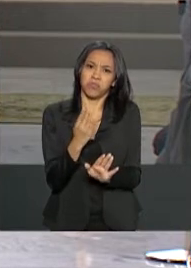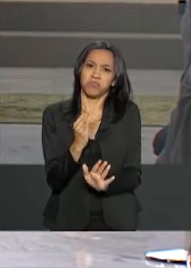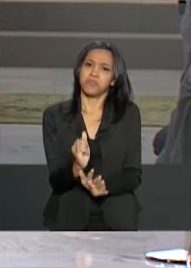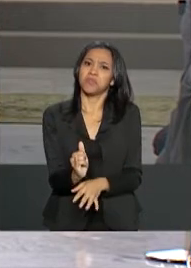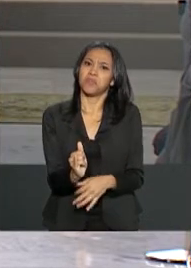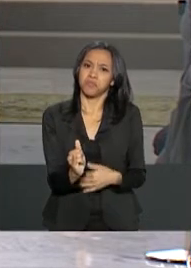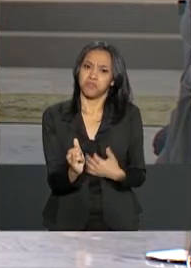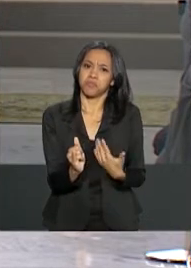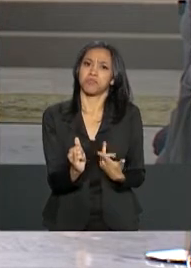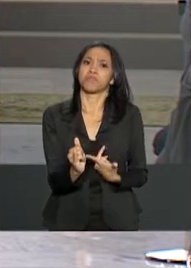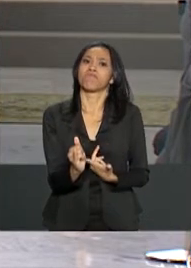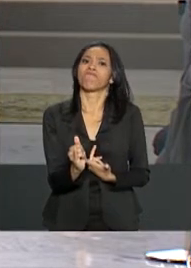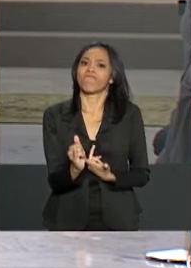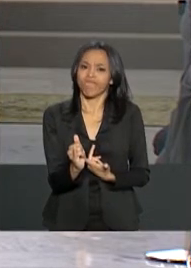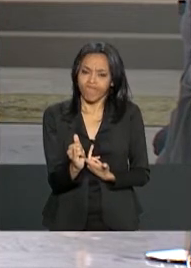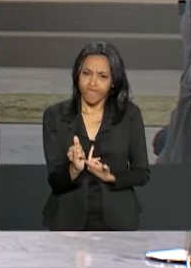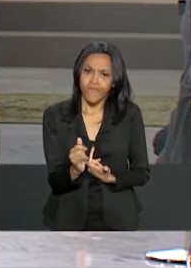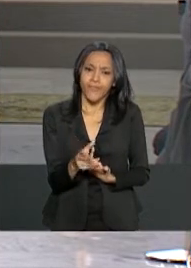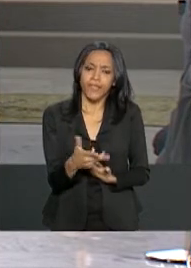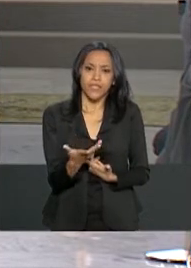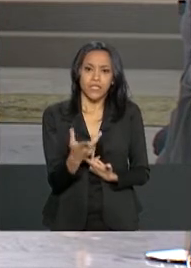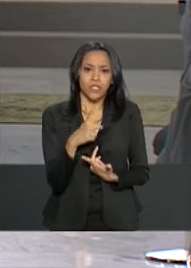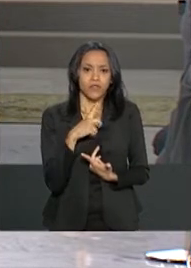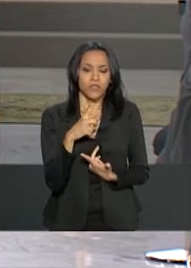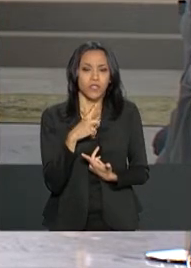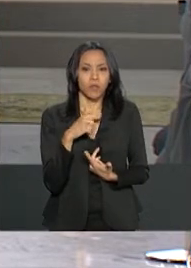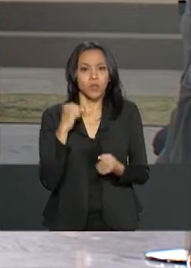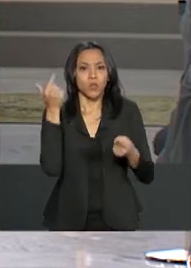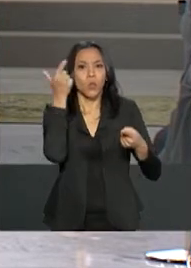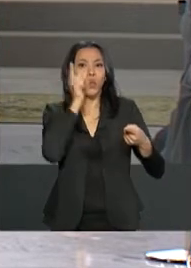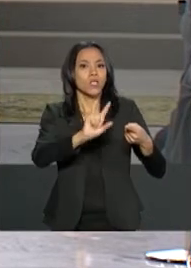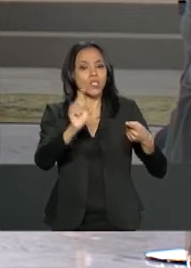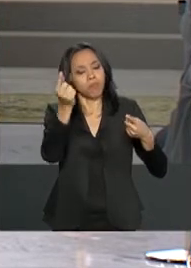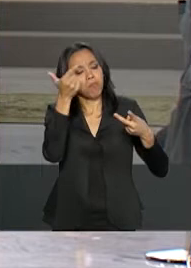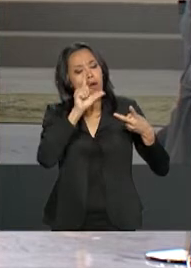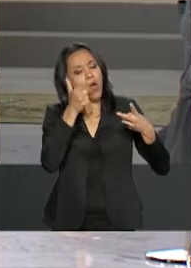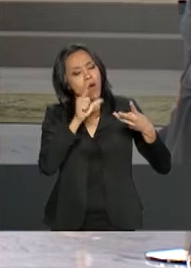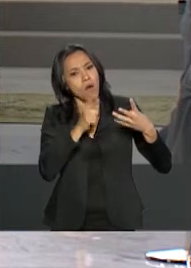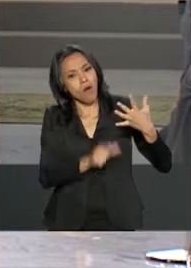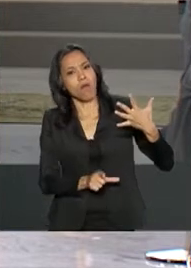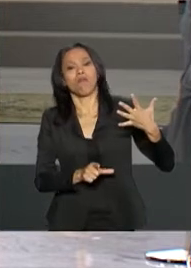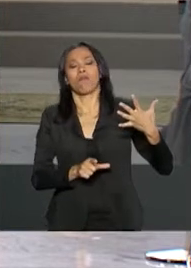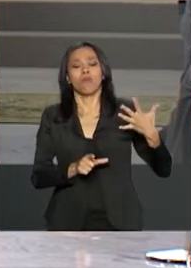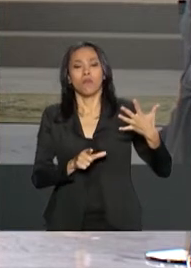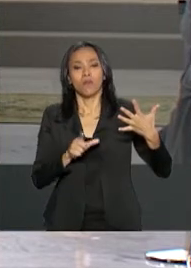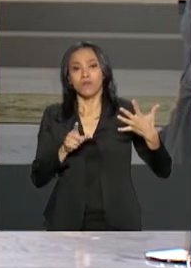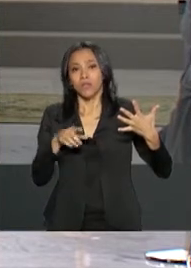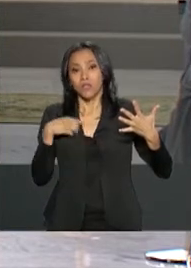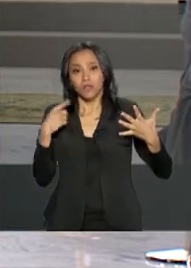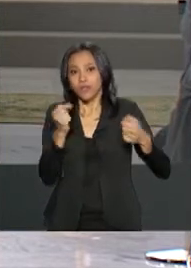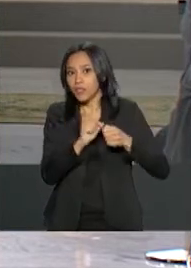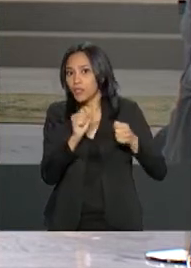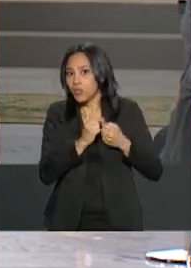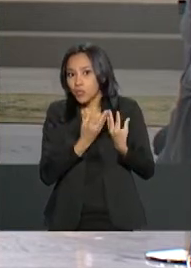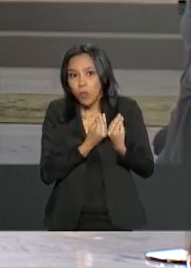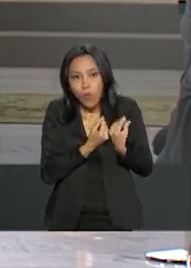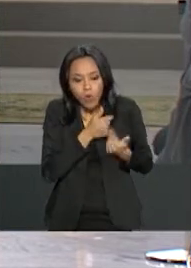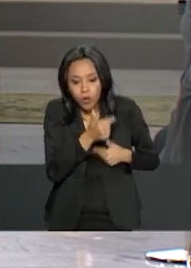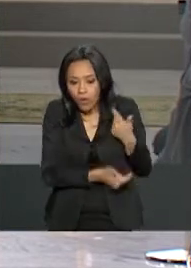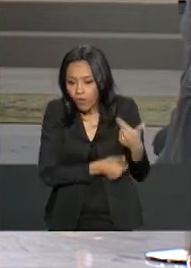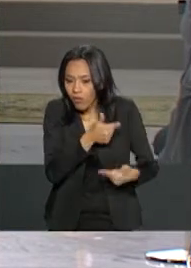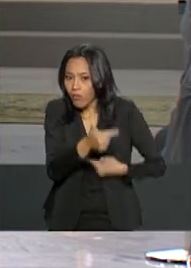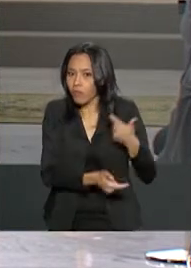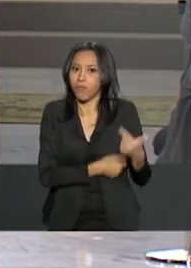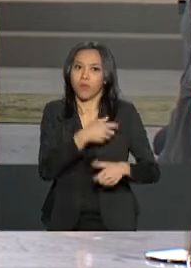ou seja é nós tivermos tais conquistas sem embargo de termos feito tanto pelo país tantas aplicações